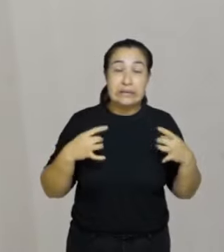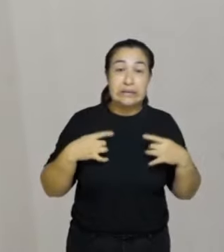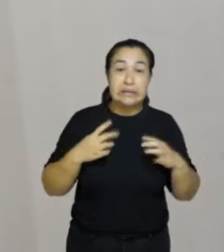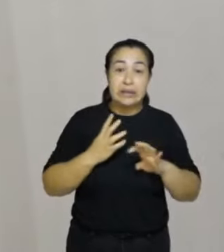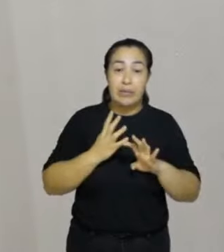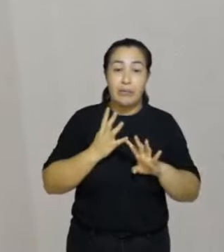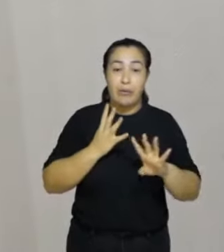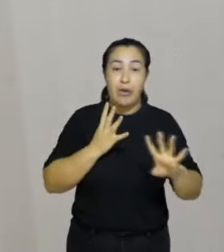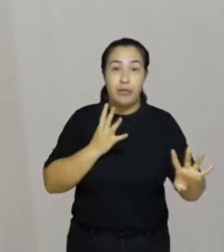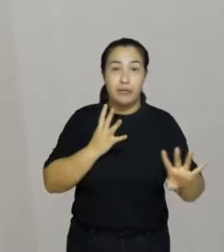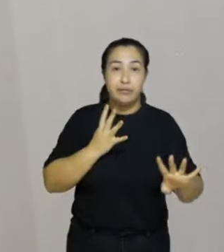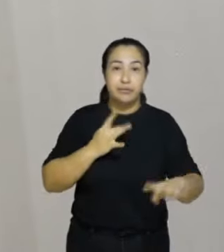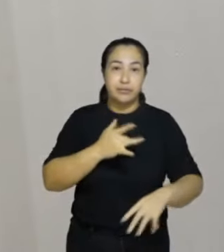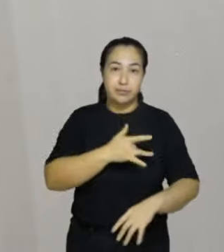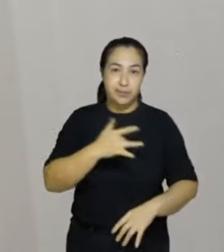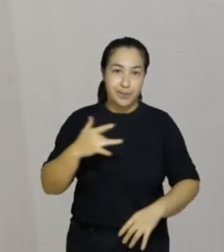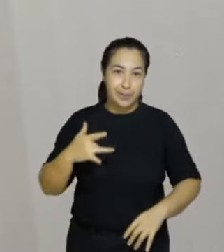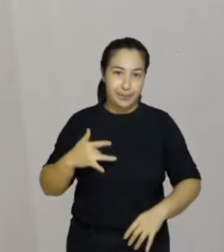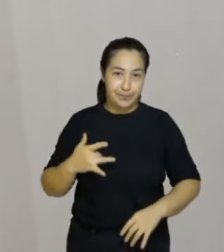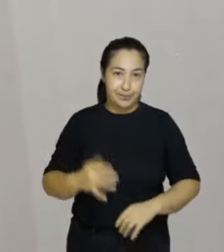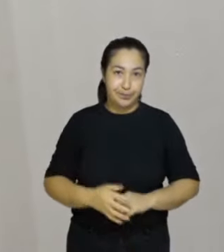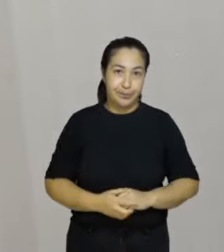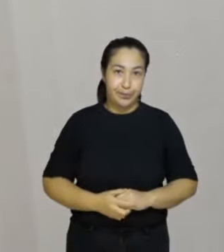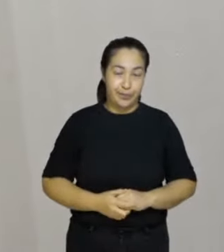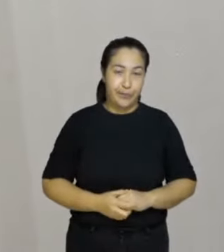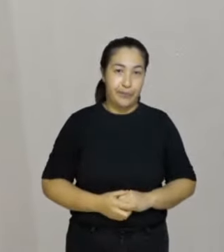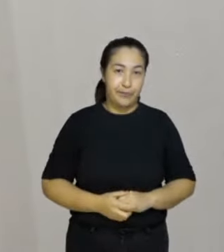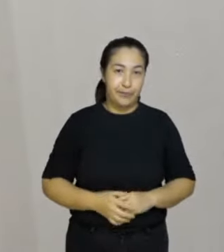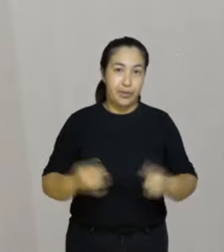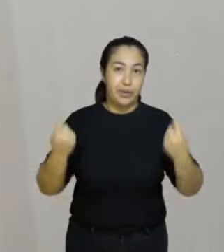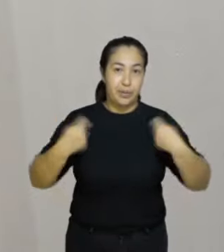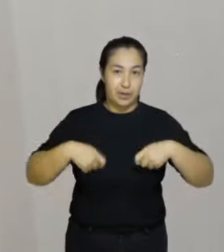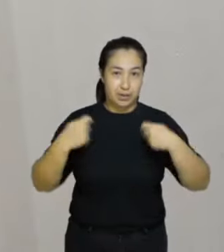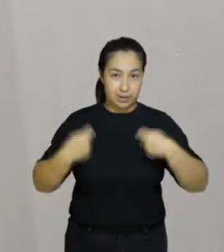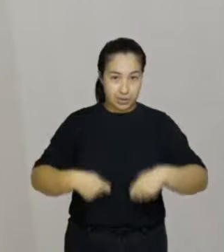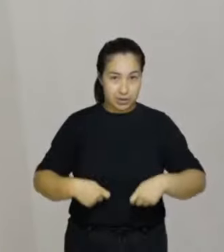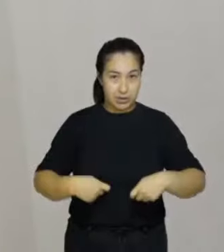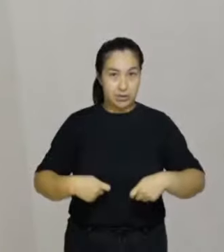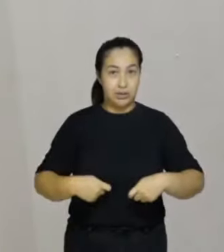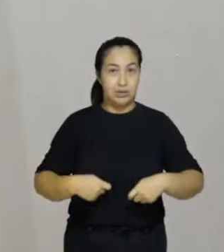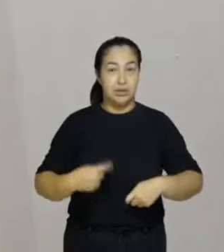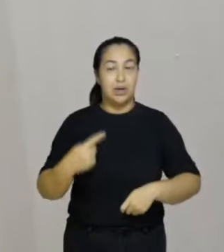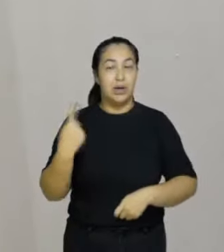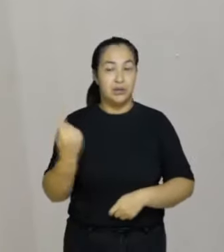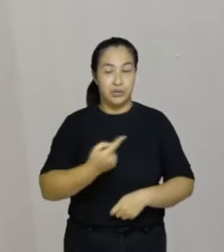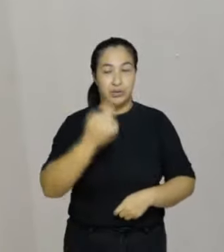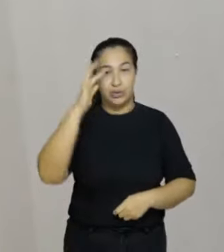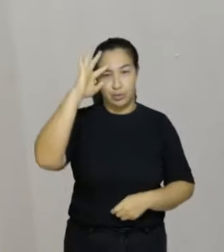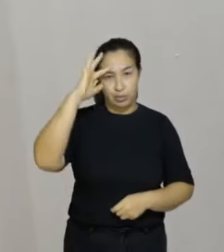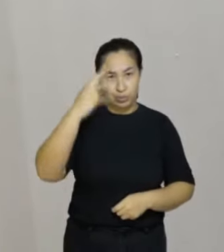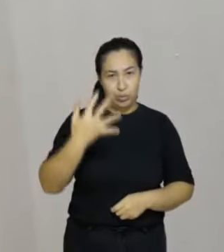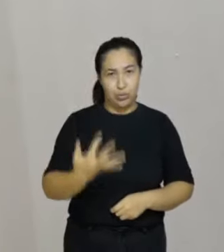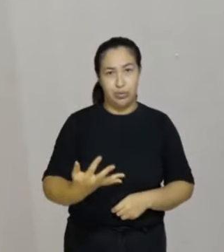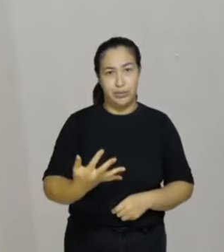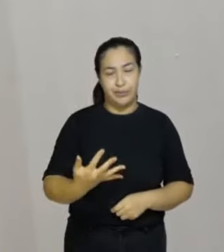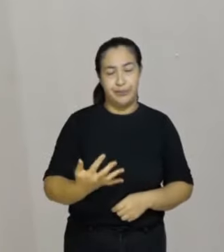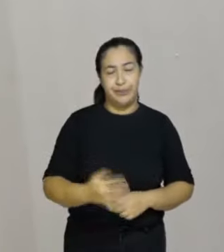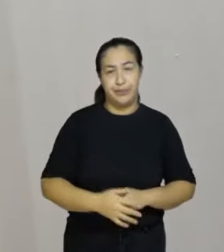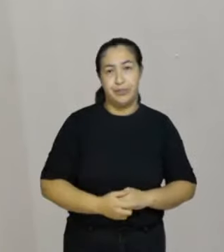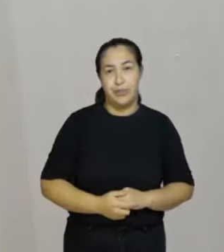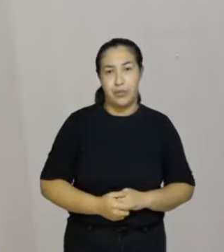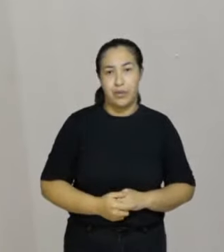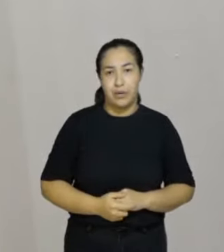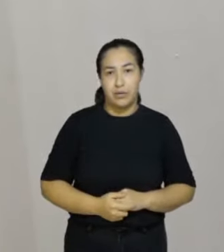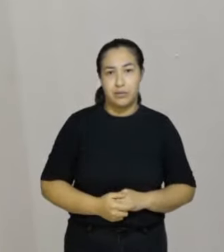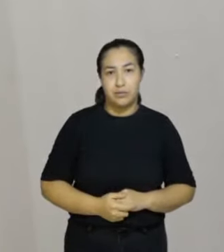saúde. Resolver esta questão deve ser prioridade de todos. Não podemos achar normal